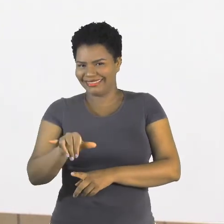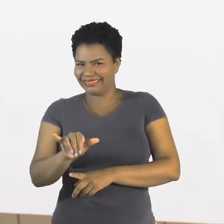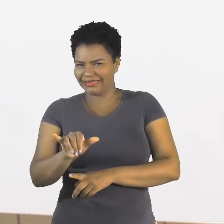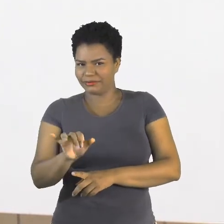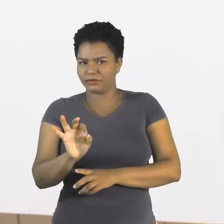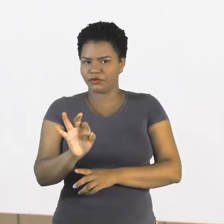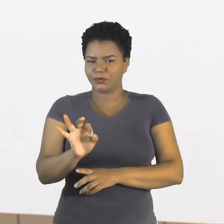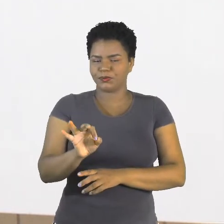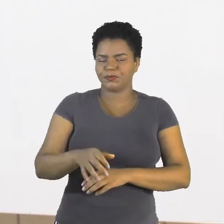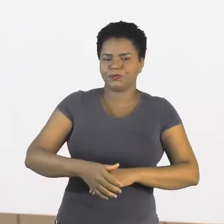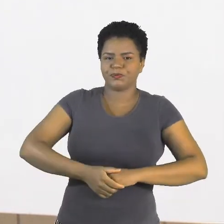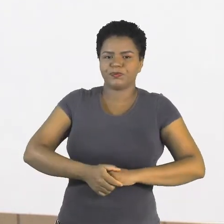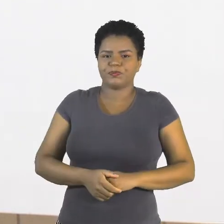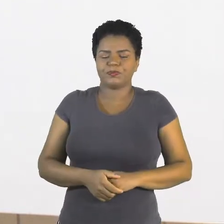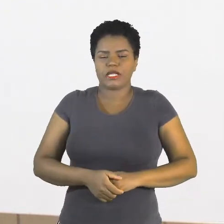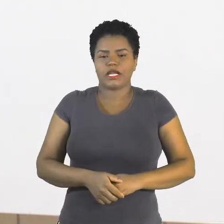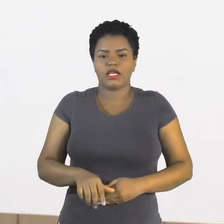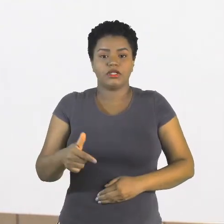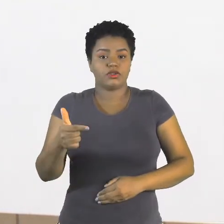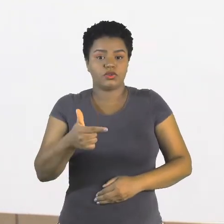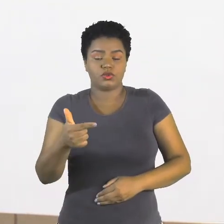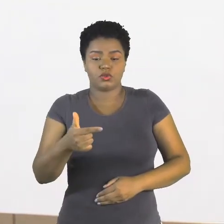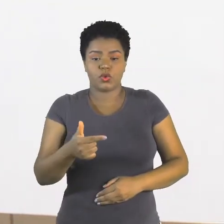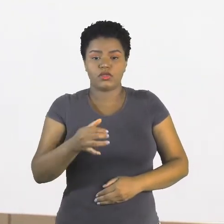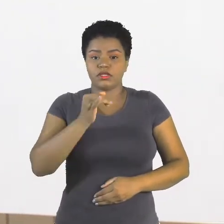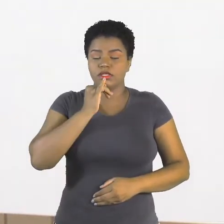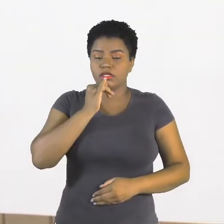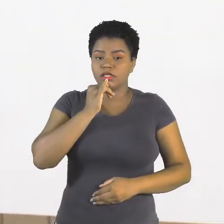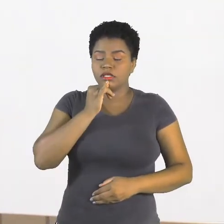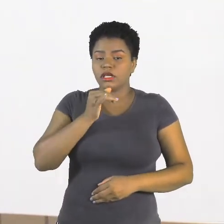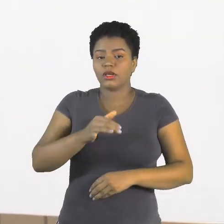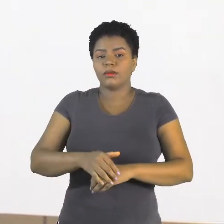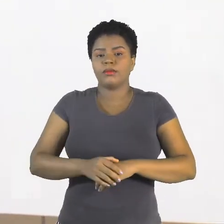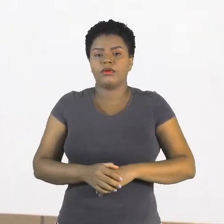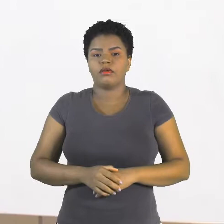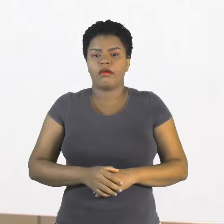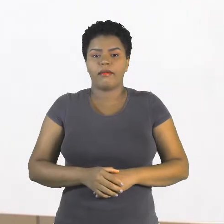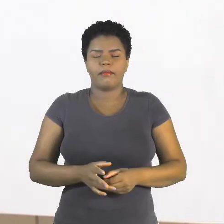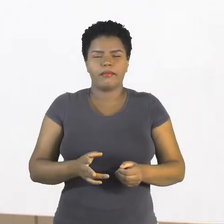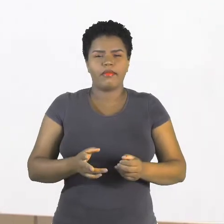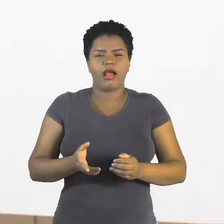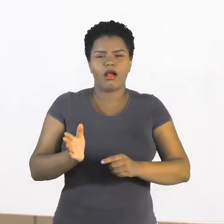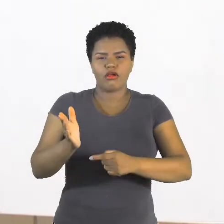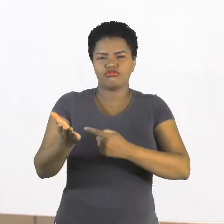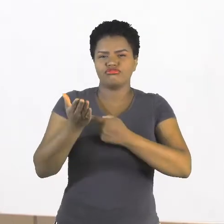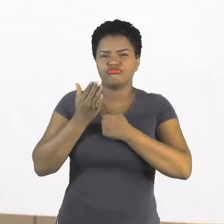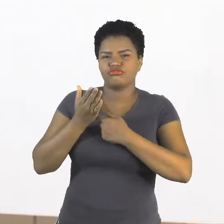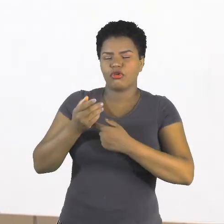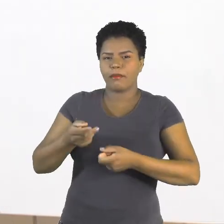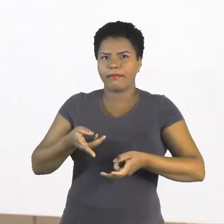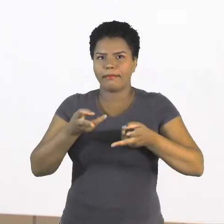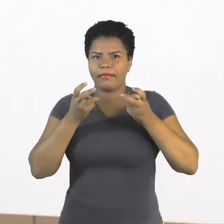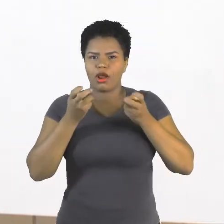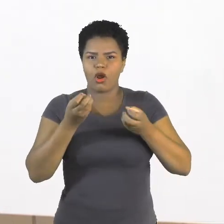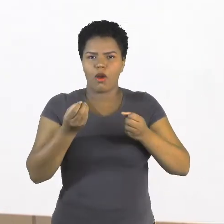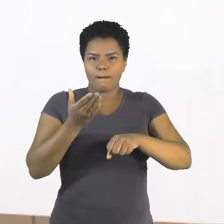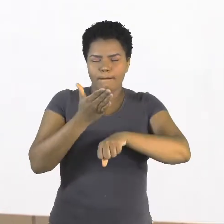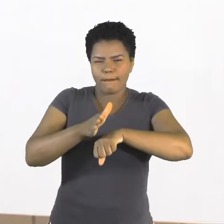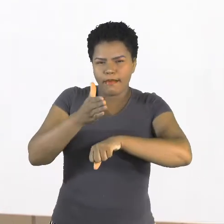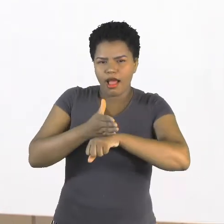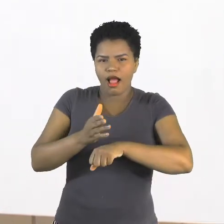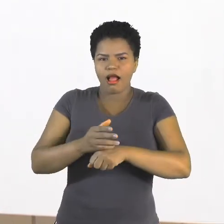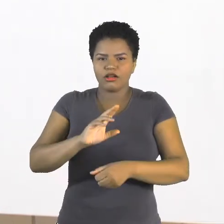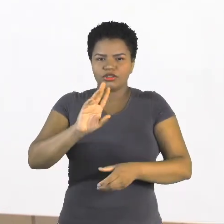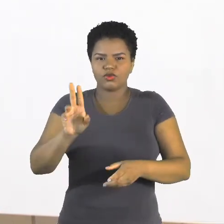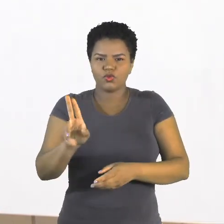Certinho? Esses dois primeiros exemplos serviram para a gente verificar de forma muito prática a aplicação daquele